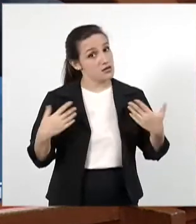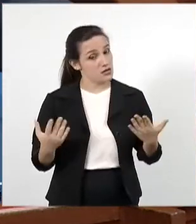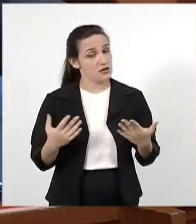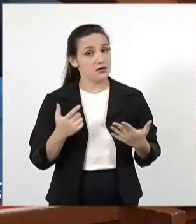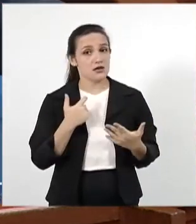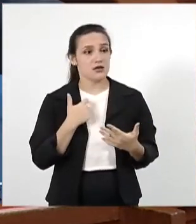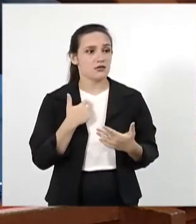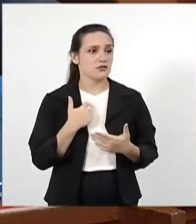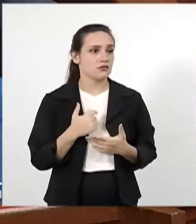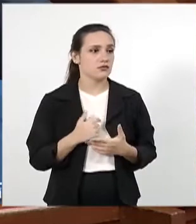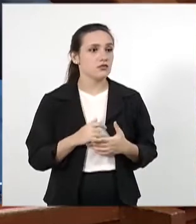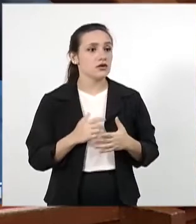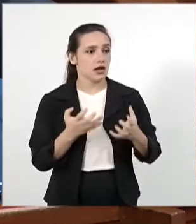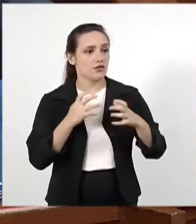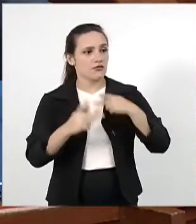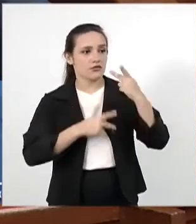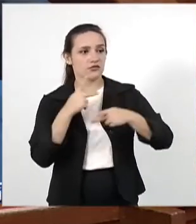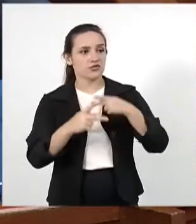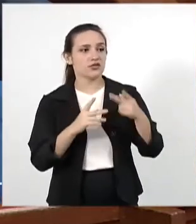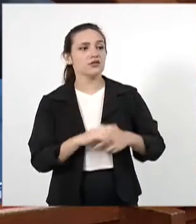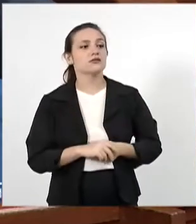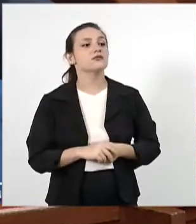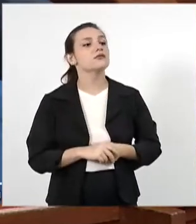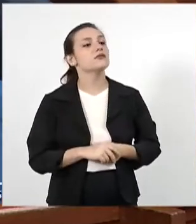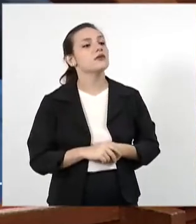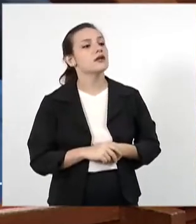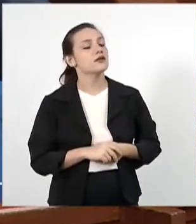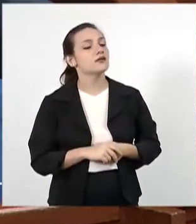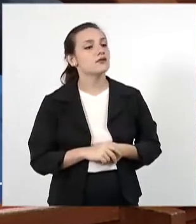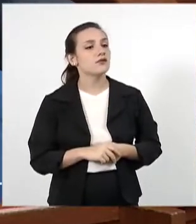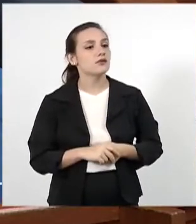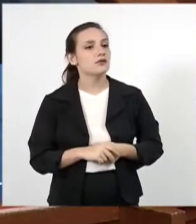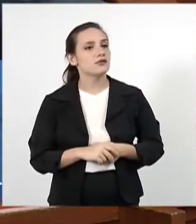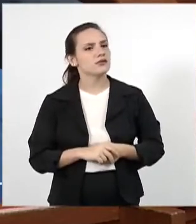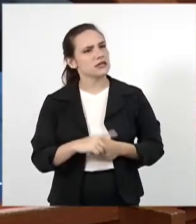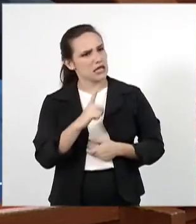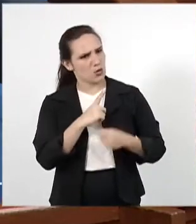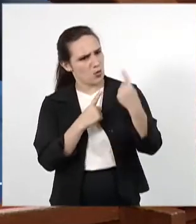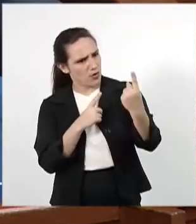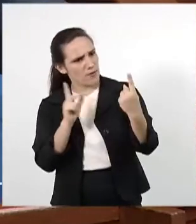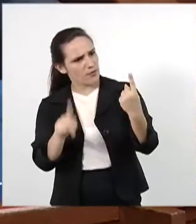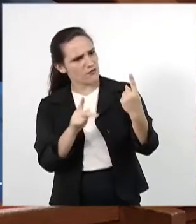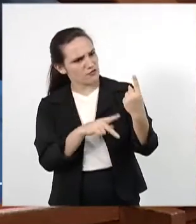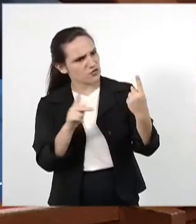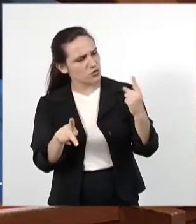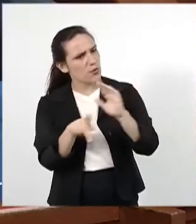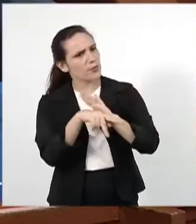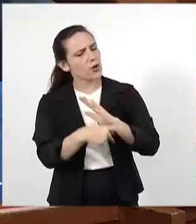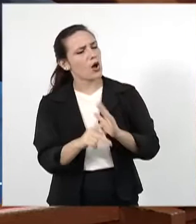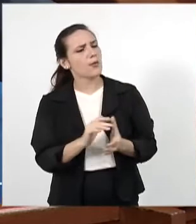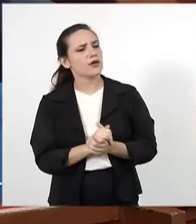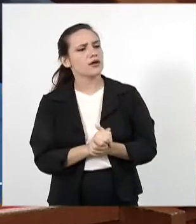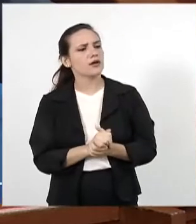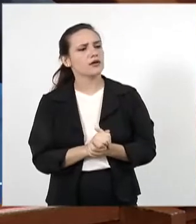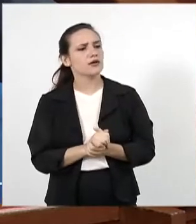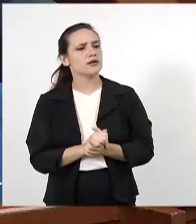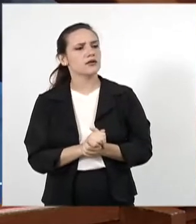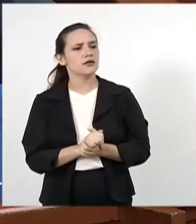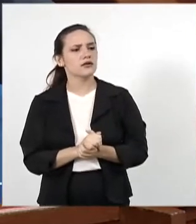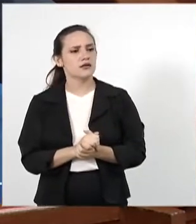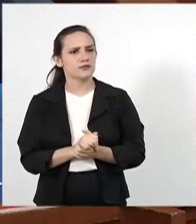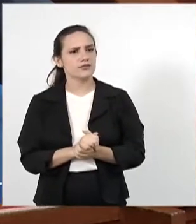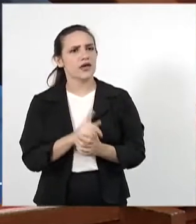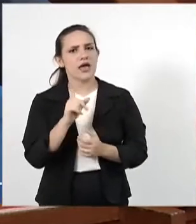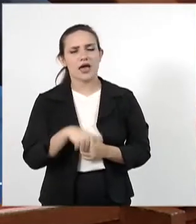Vossa Excelência, eu quero dar aqui um testemunho, deputado Pedro Kemp. Tem uma professora da escola